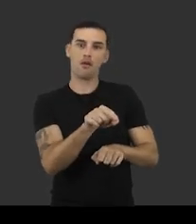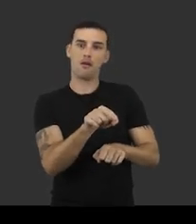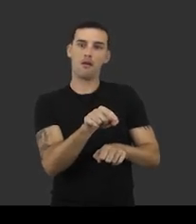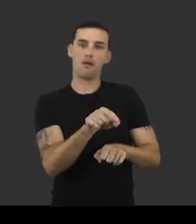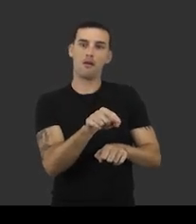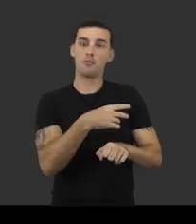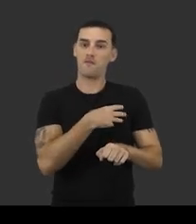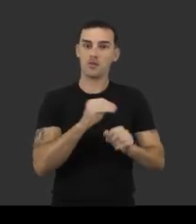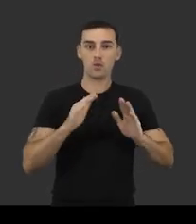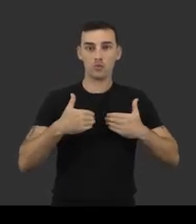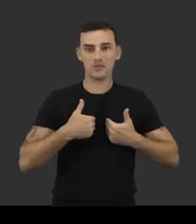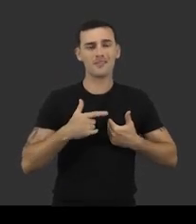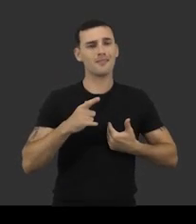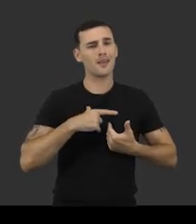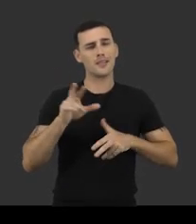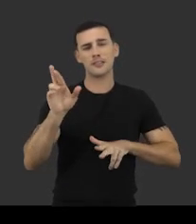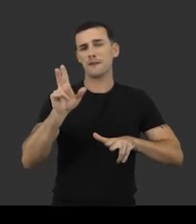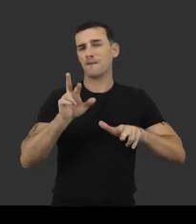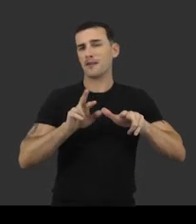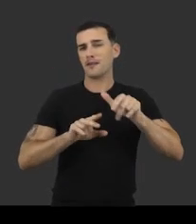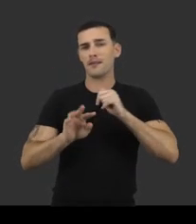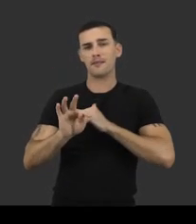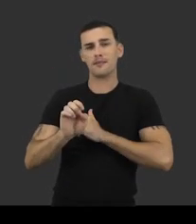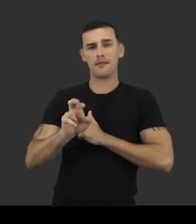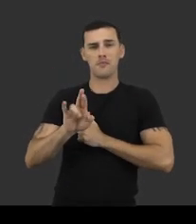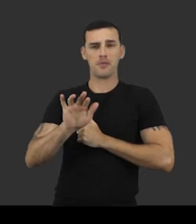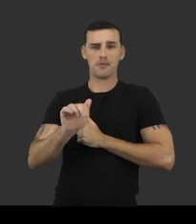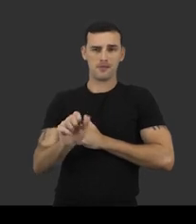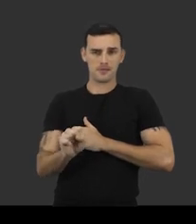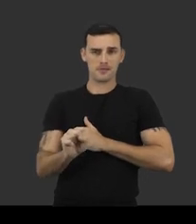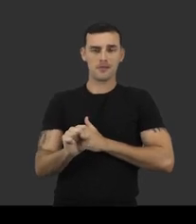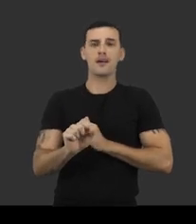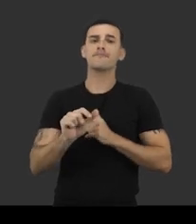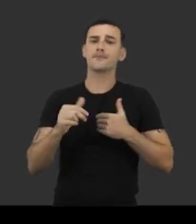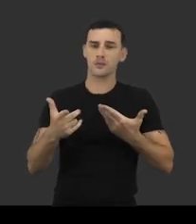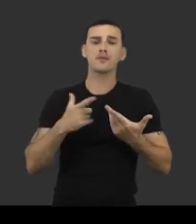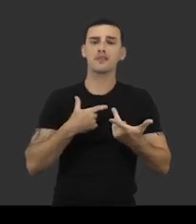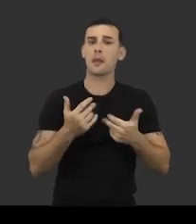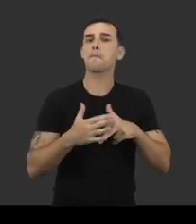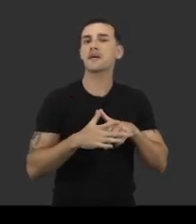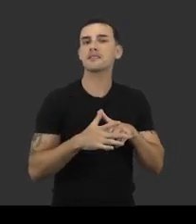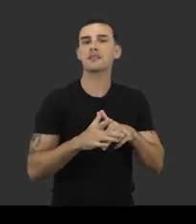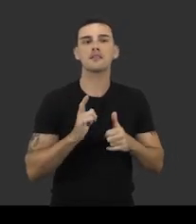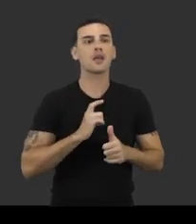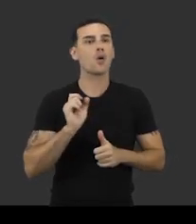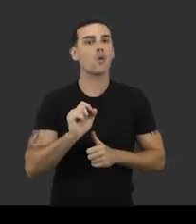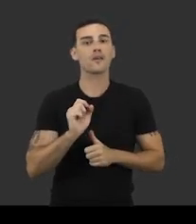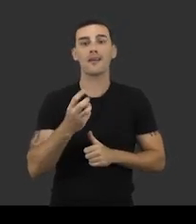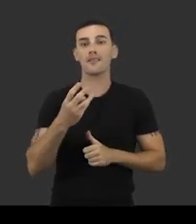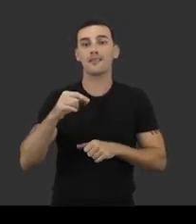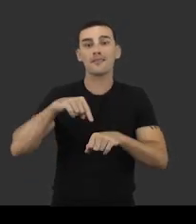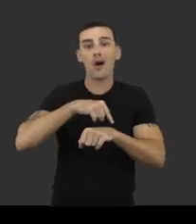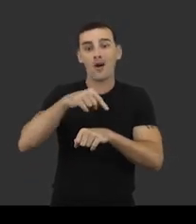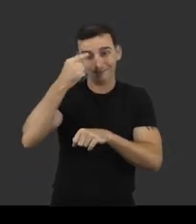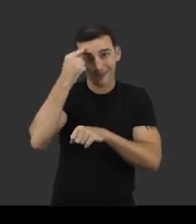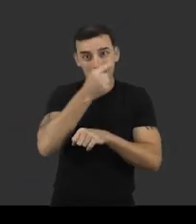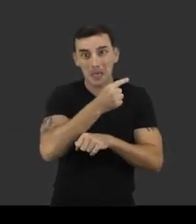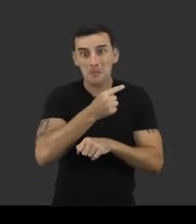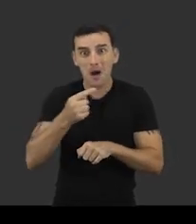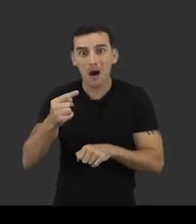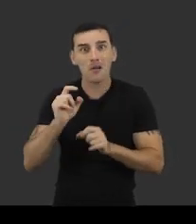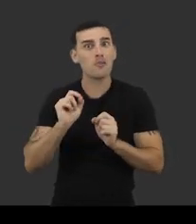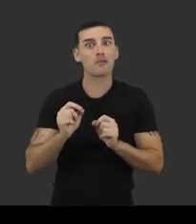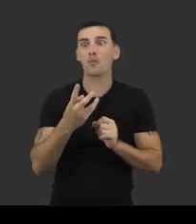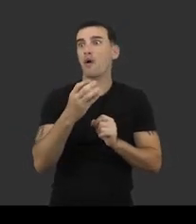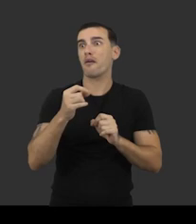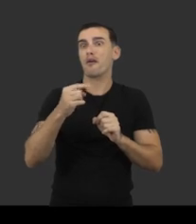são múltiplas terapias. Eu tenho paciente que faz 30 horas de terapia semanal, 40 horas